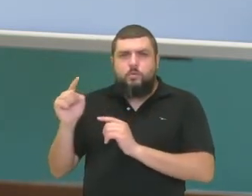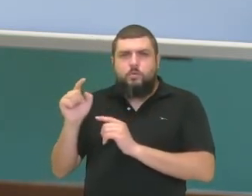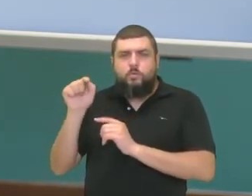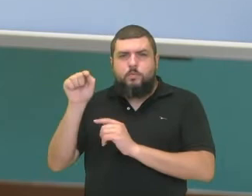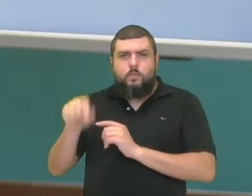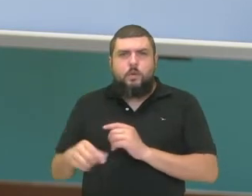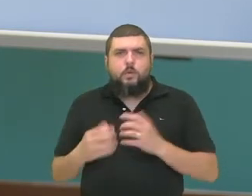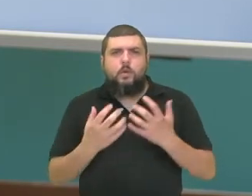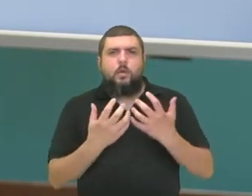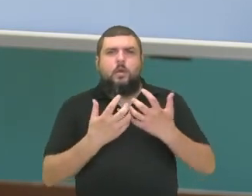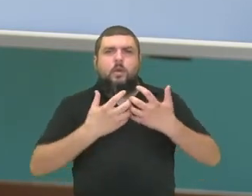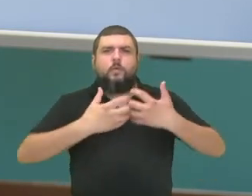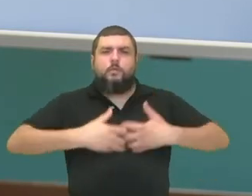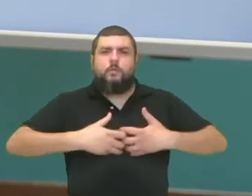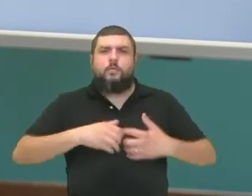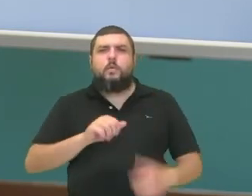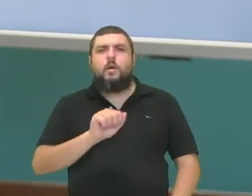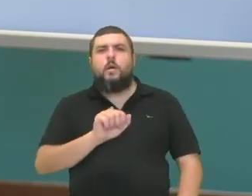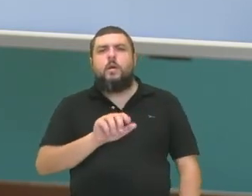função é aldeído, professor.